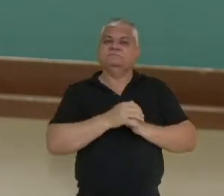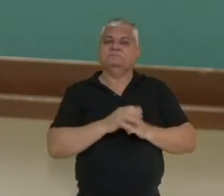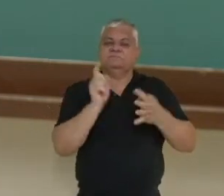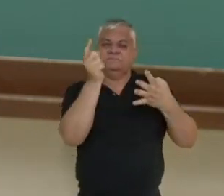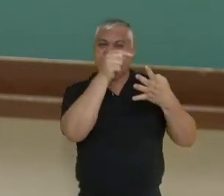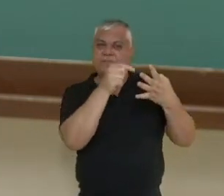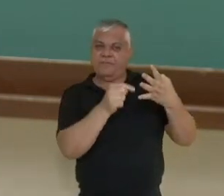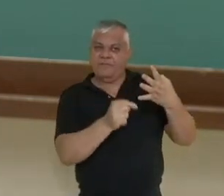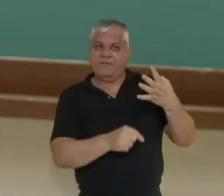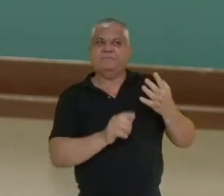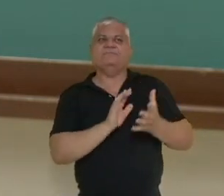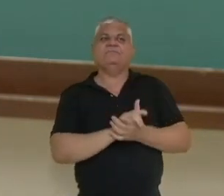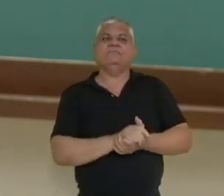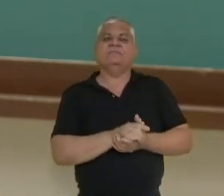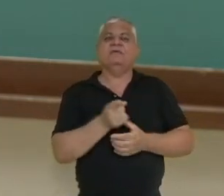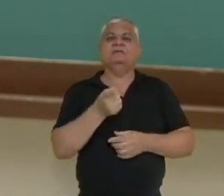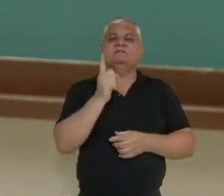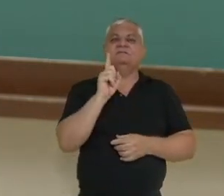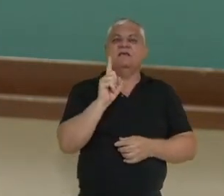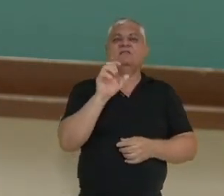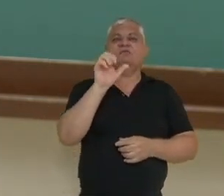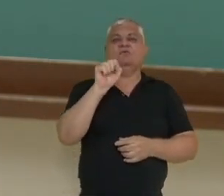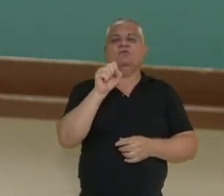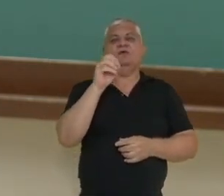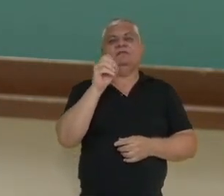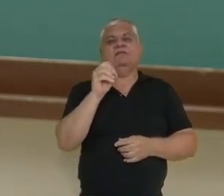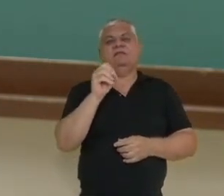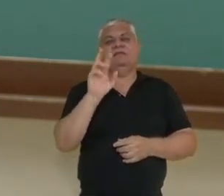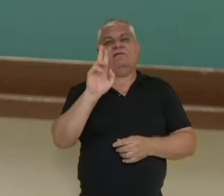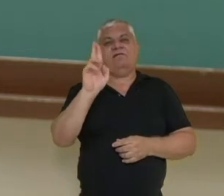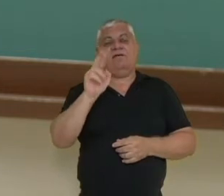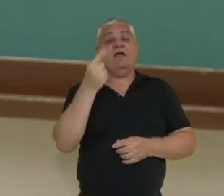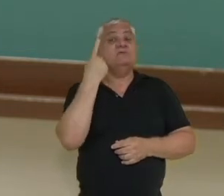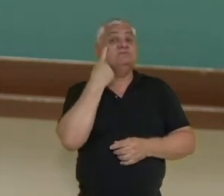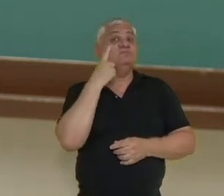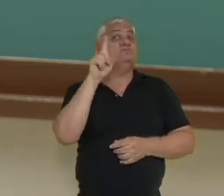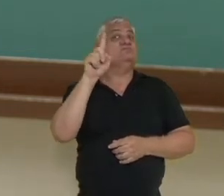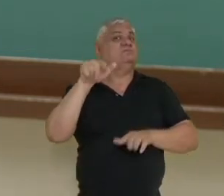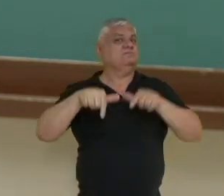corridas, tá? Então, ele recebeu em um dia R$180.